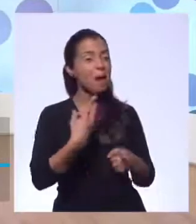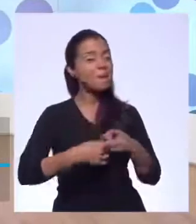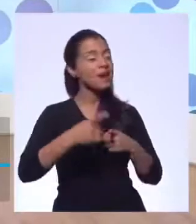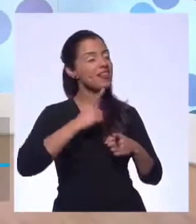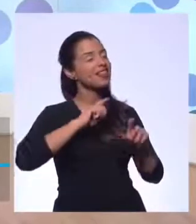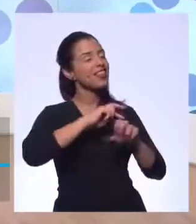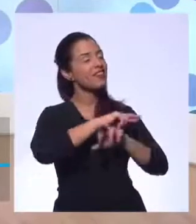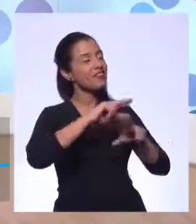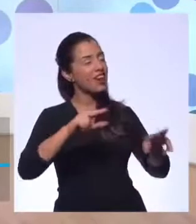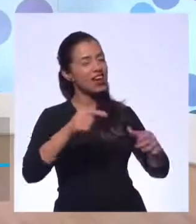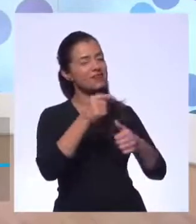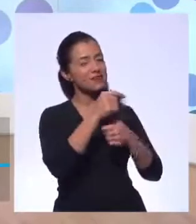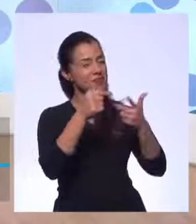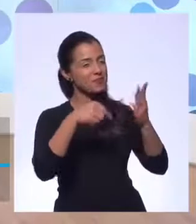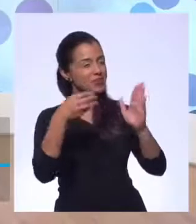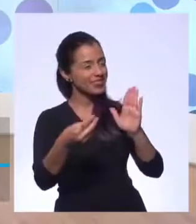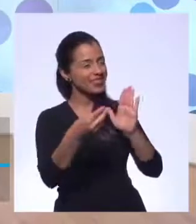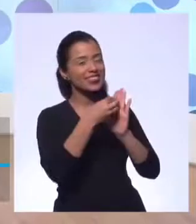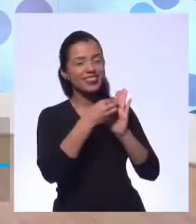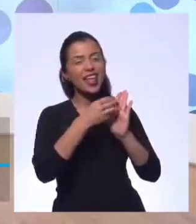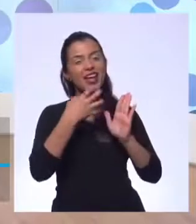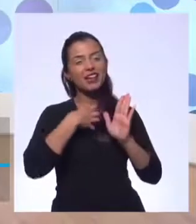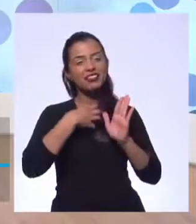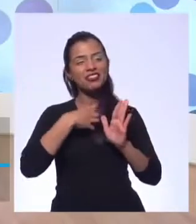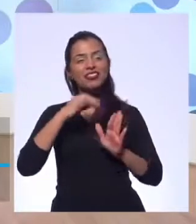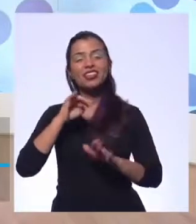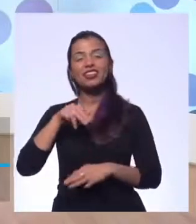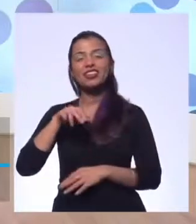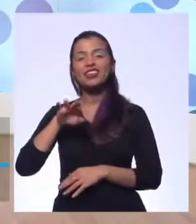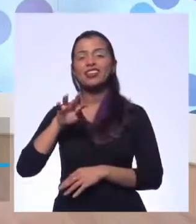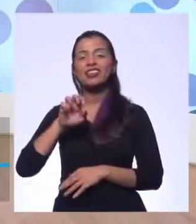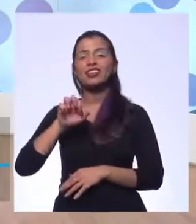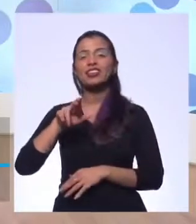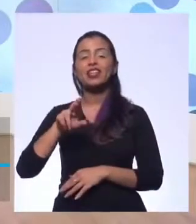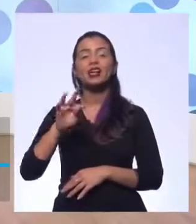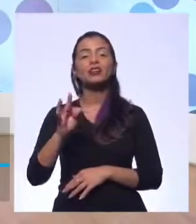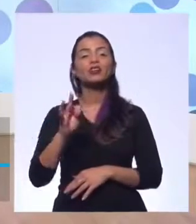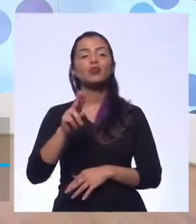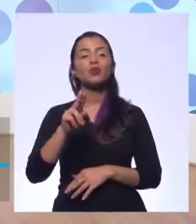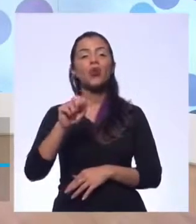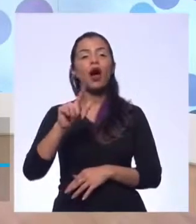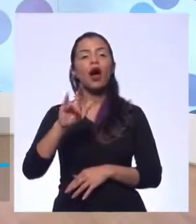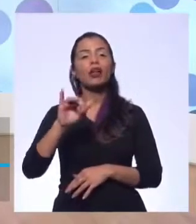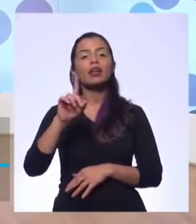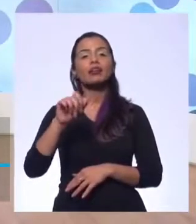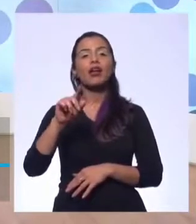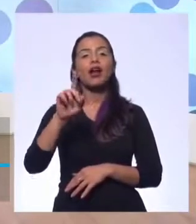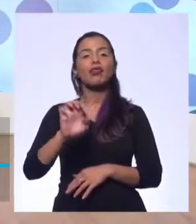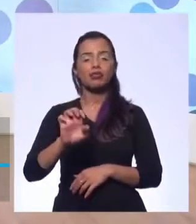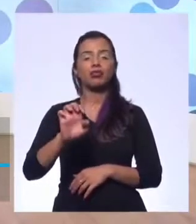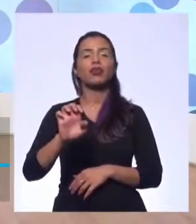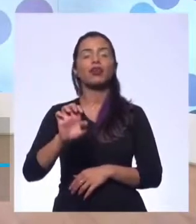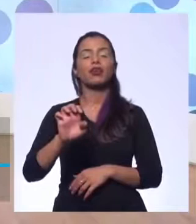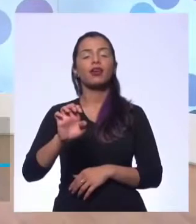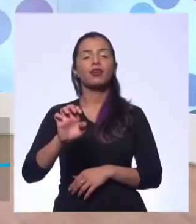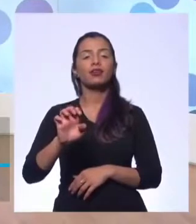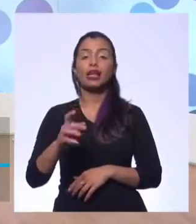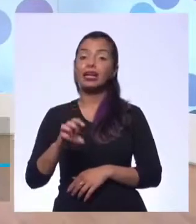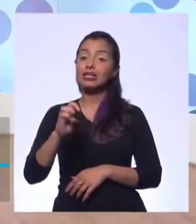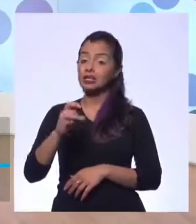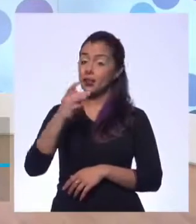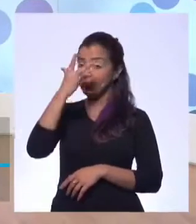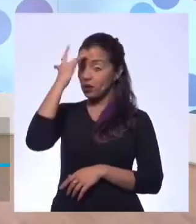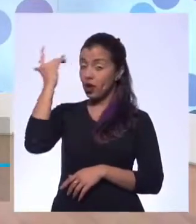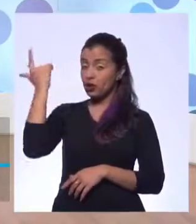várias outras coisas, que é a ideia da intertextualidade. A intertextualidade, gente, quem consegue fazer, trabalhar